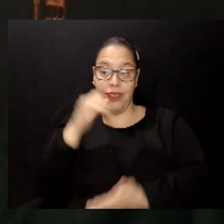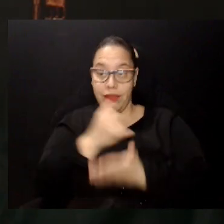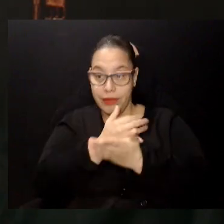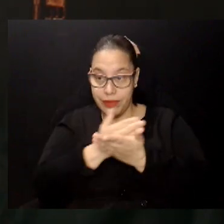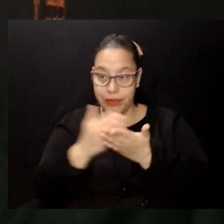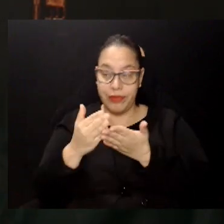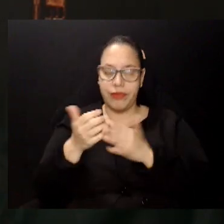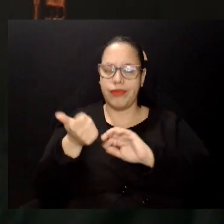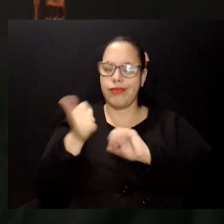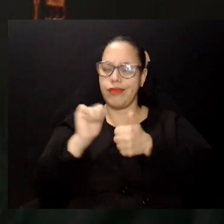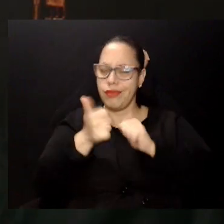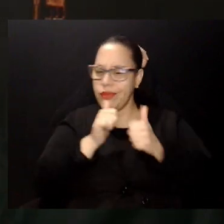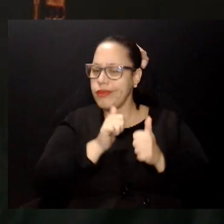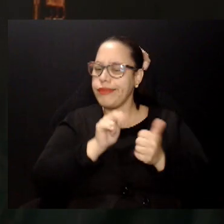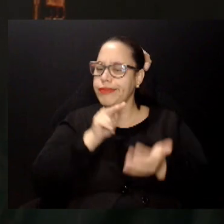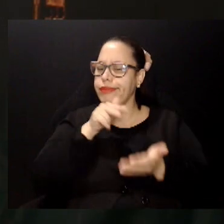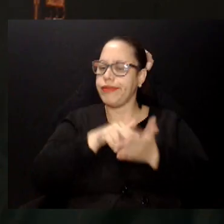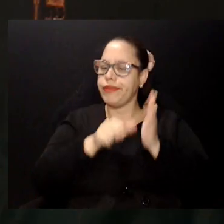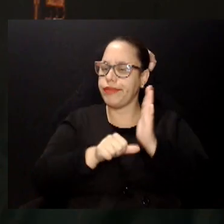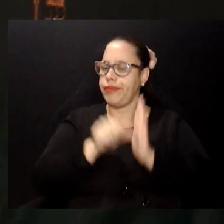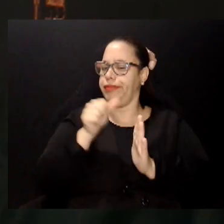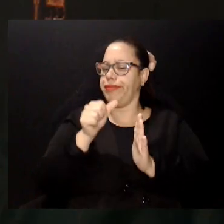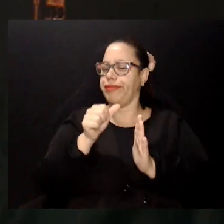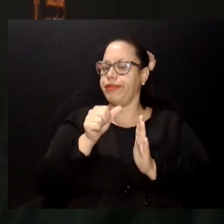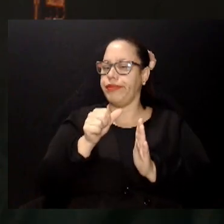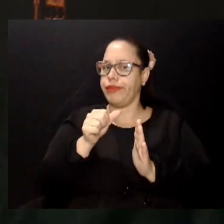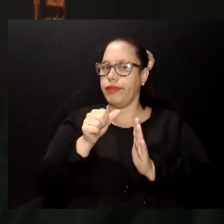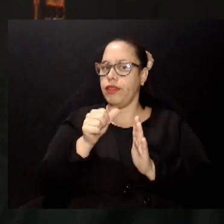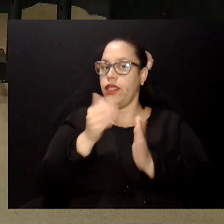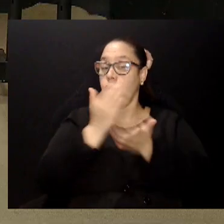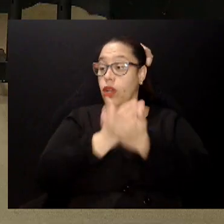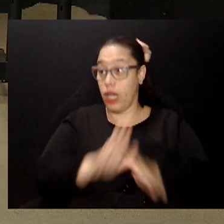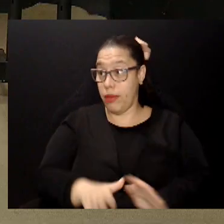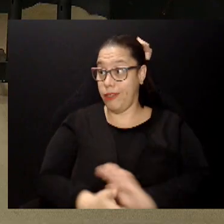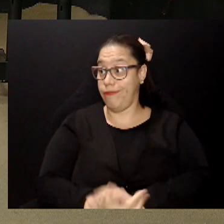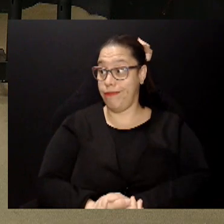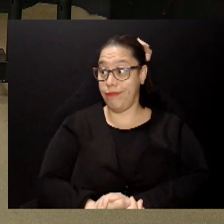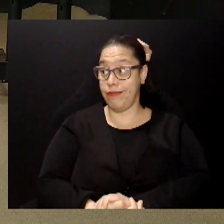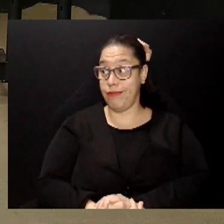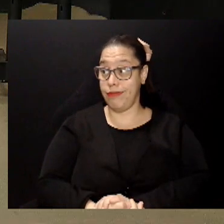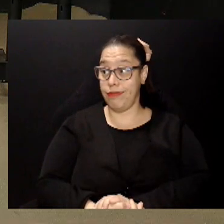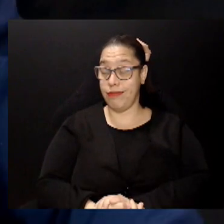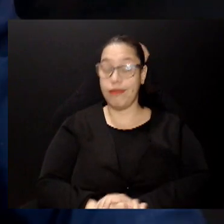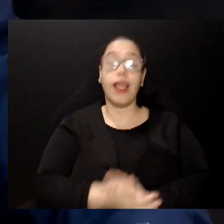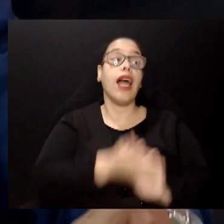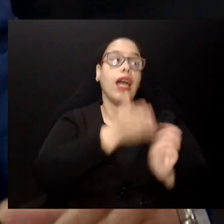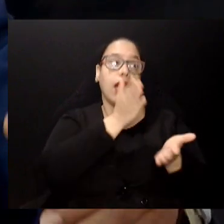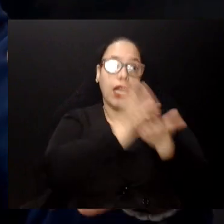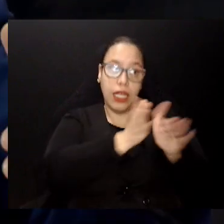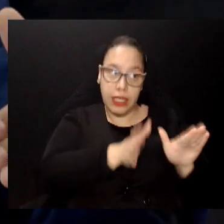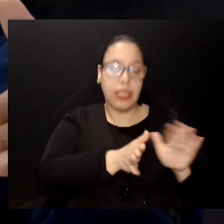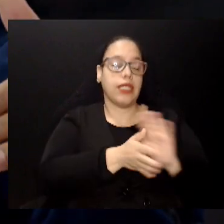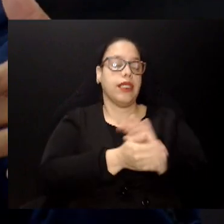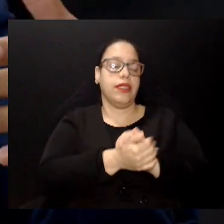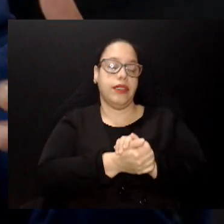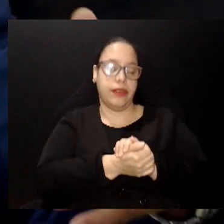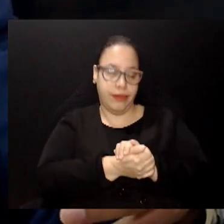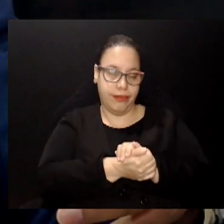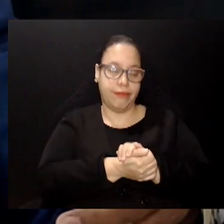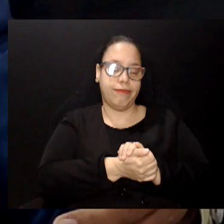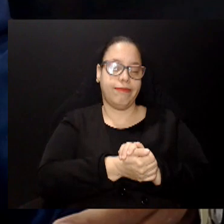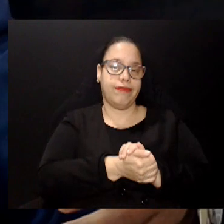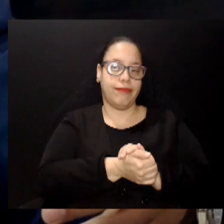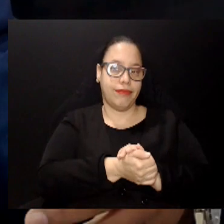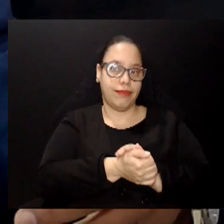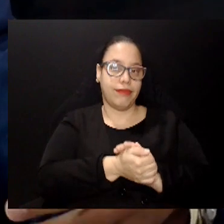e me colocar em primeiro lugar, isso não cai por terra? Cai por terra, né? A